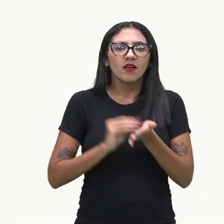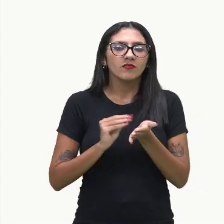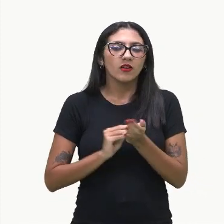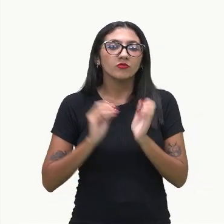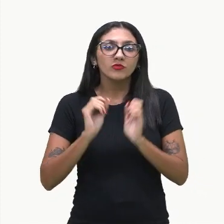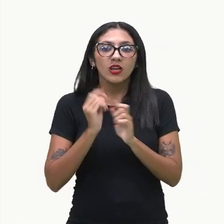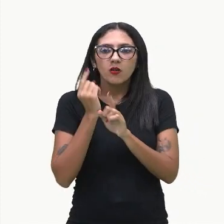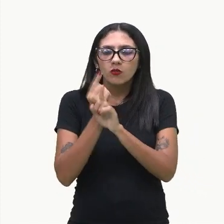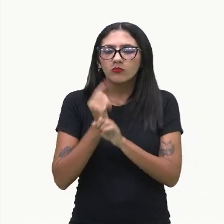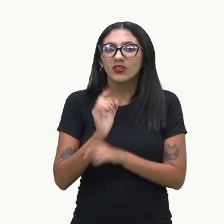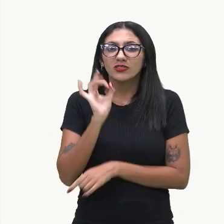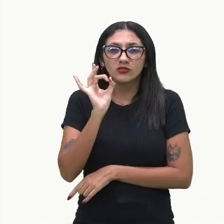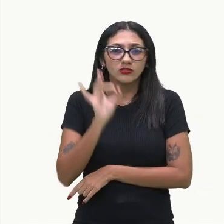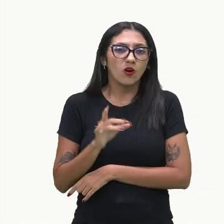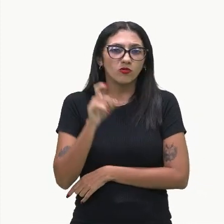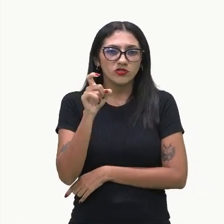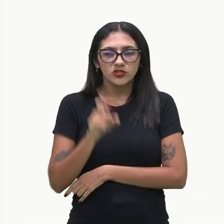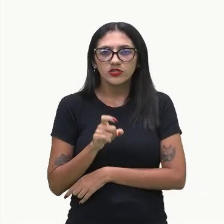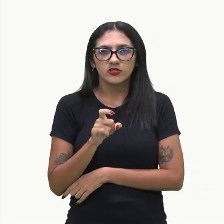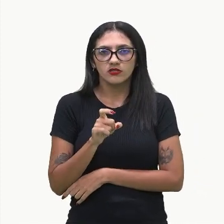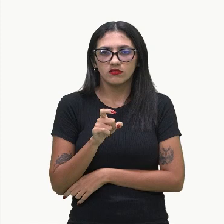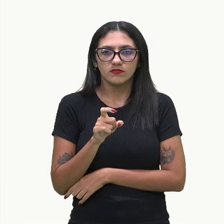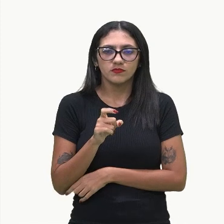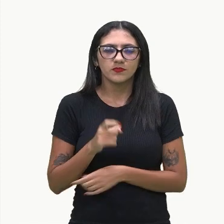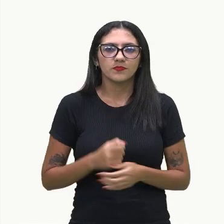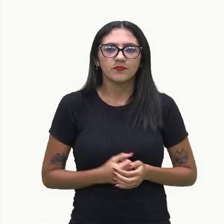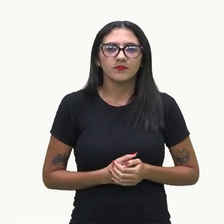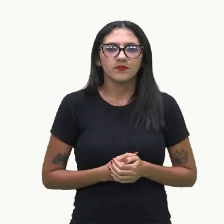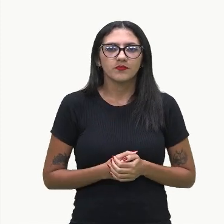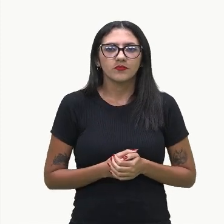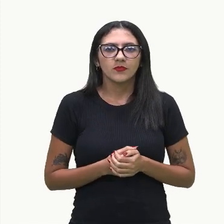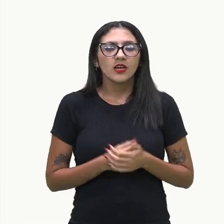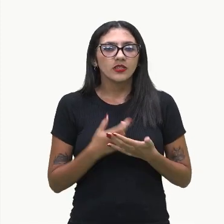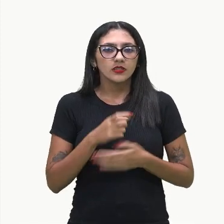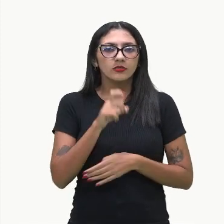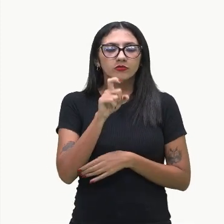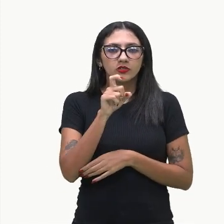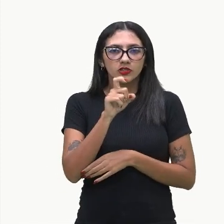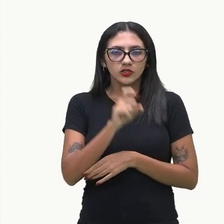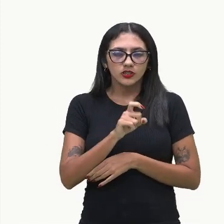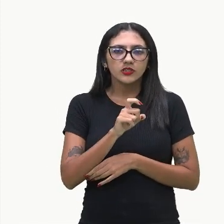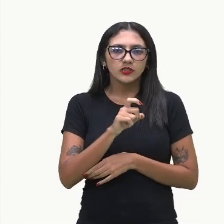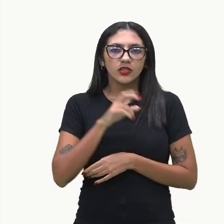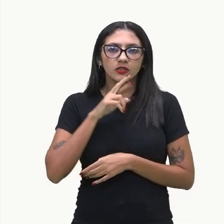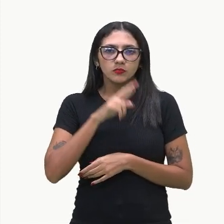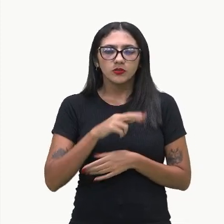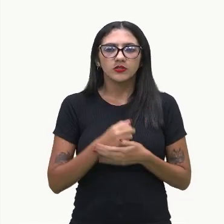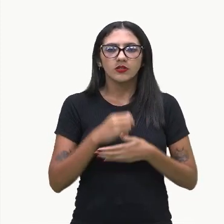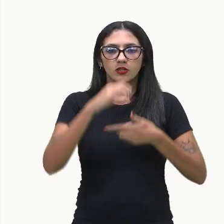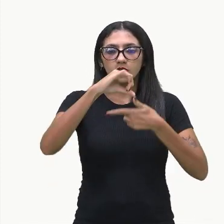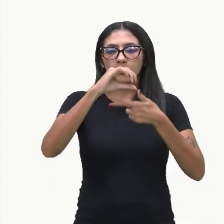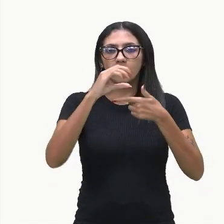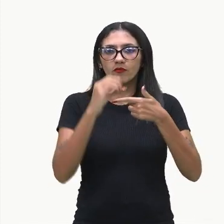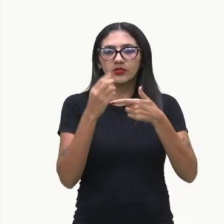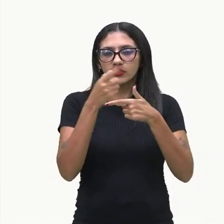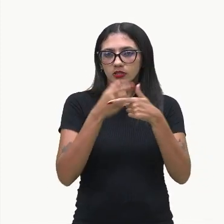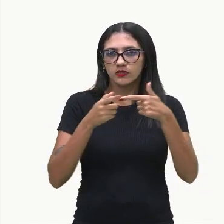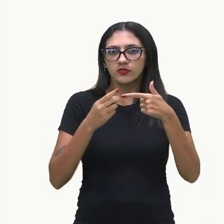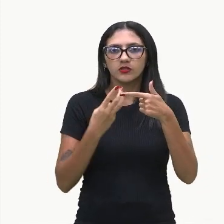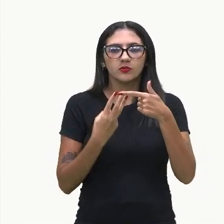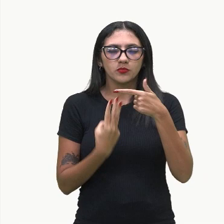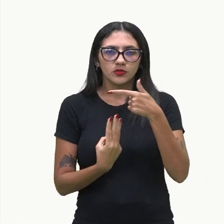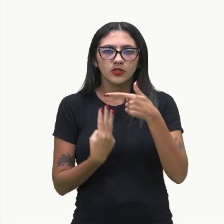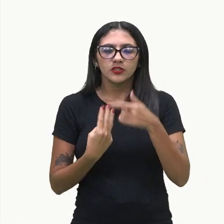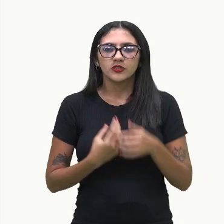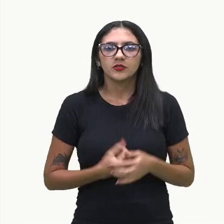determinar somente o valor do x. Então, x é igual a 90 dividido aí para 3, que